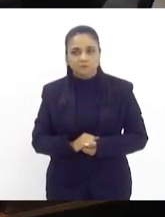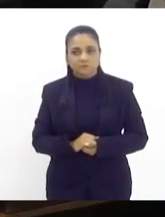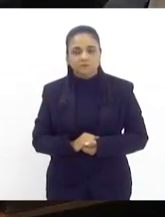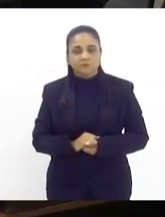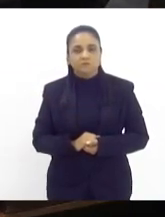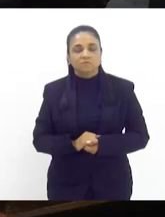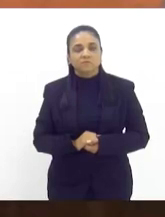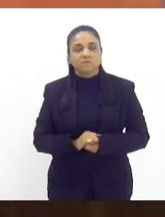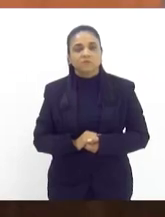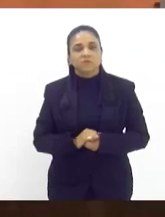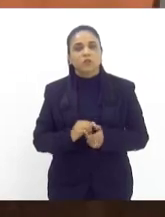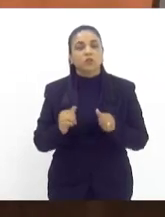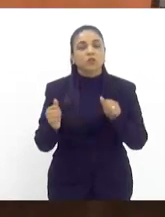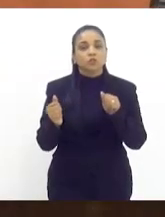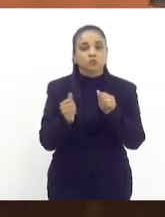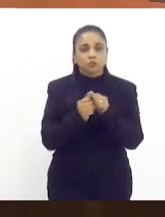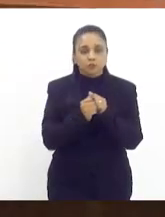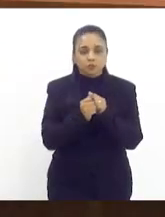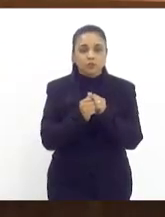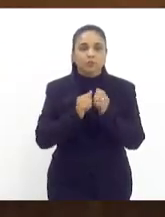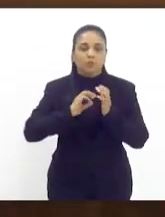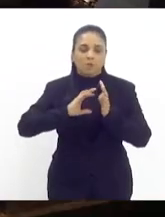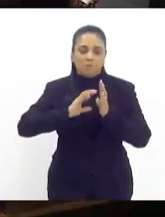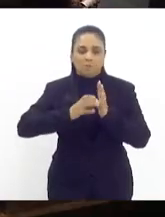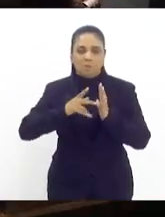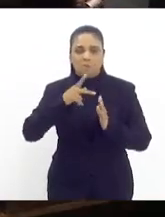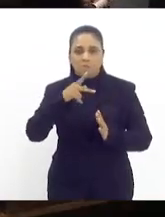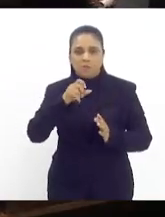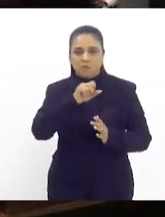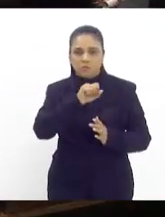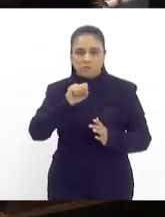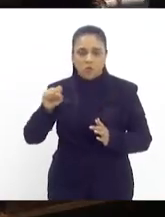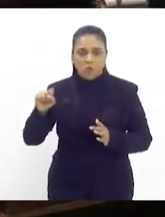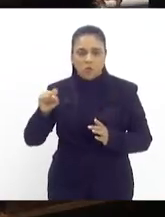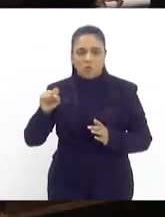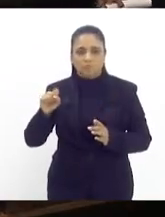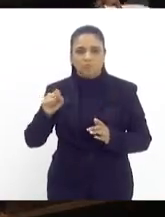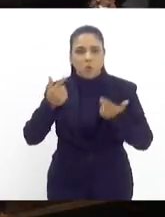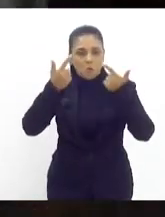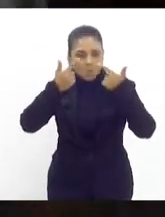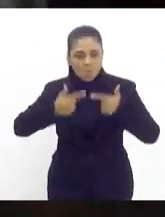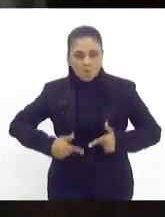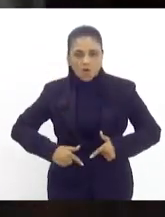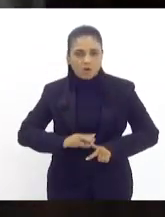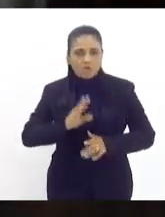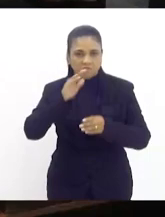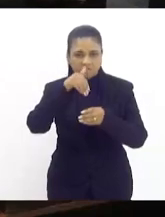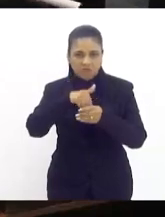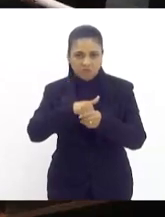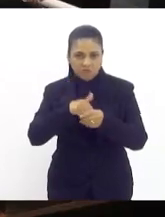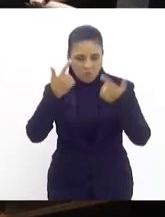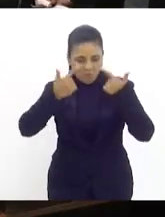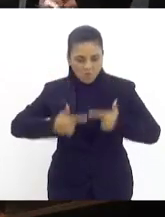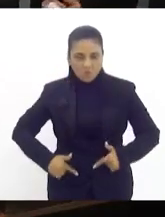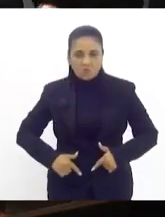Voto junto com a bancada do PSOL, abstenção, senhora presidenta. Deputado Renato Machado.